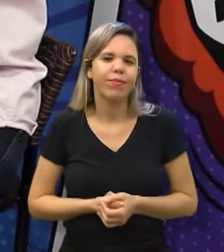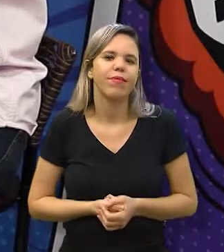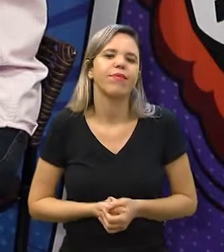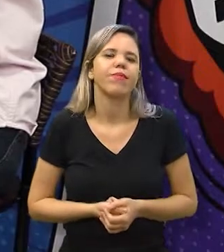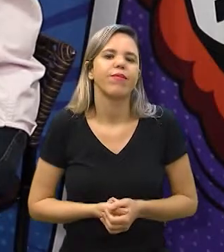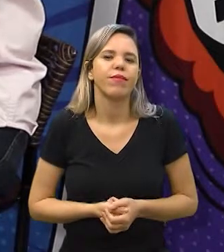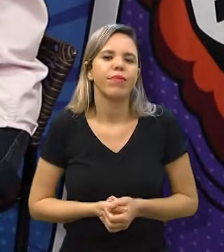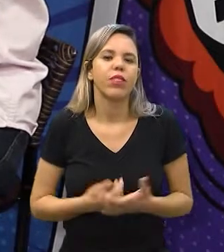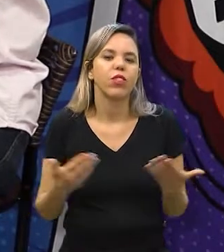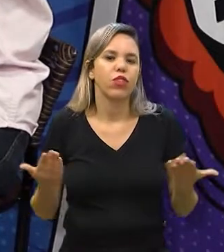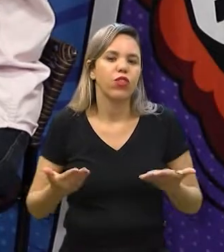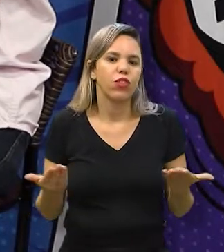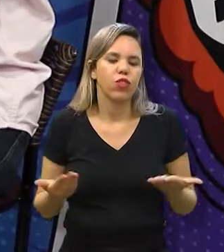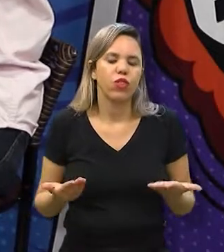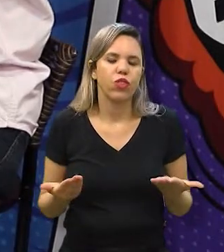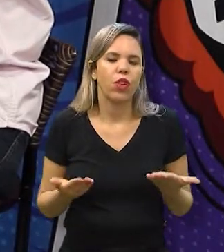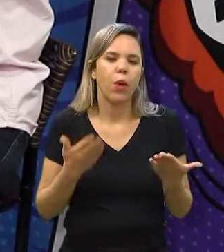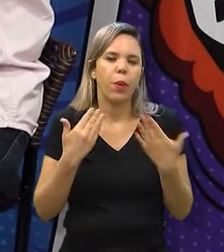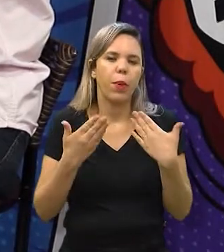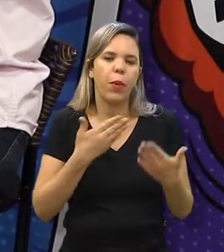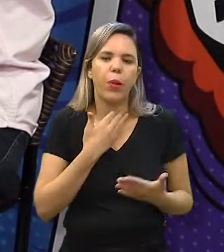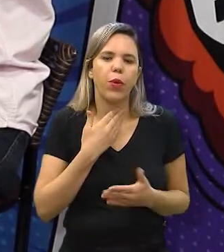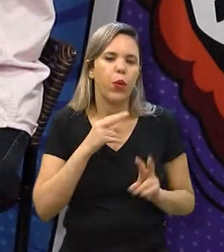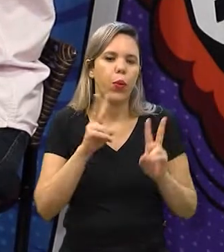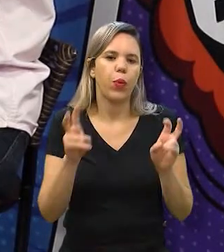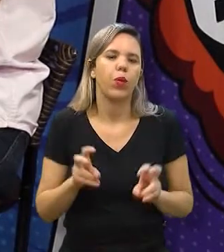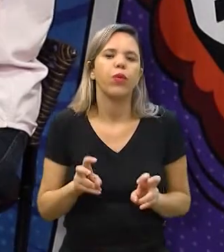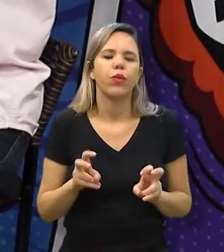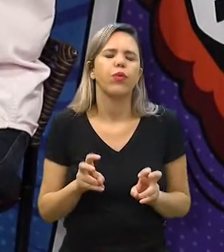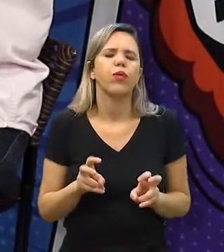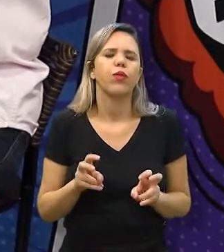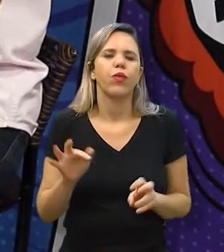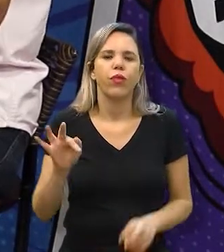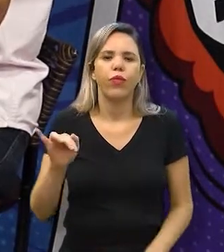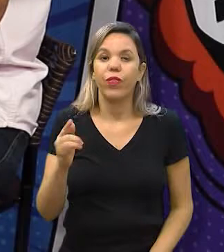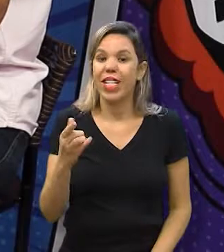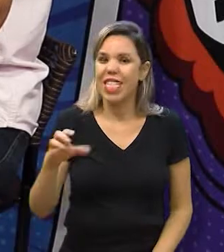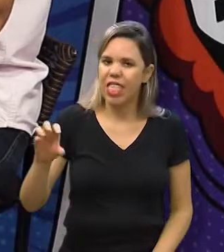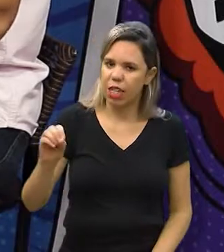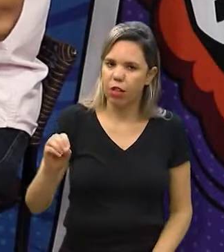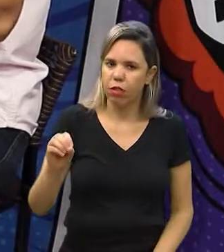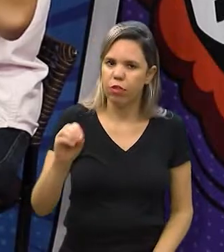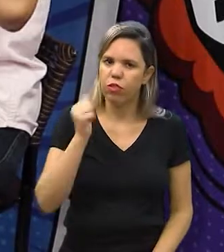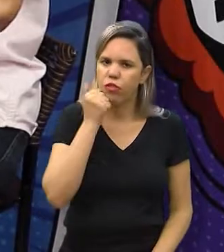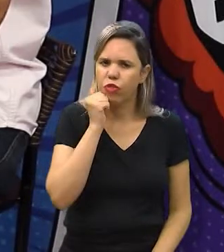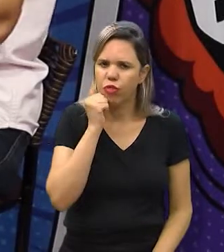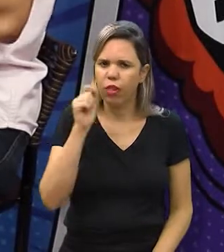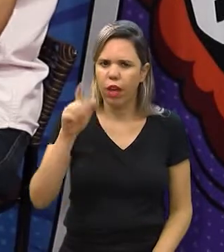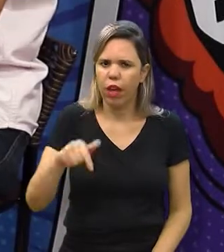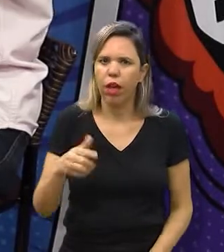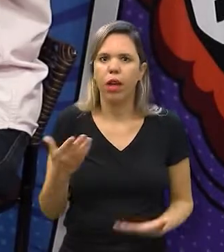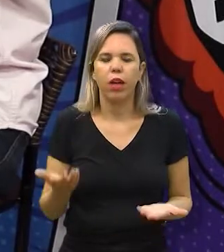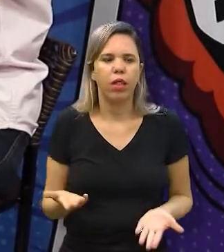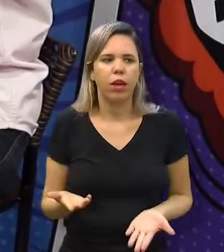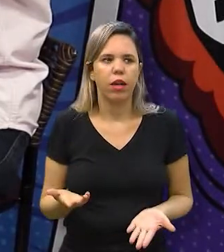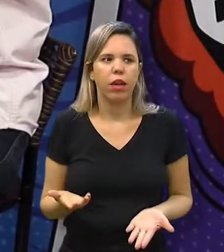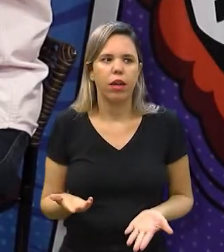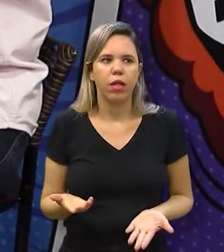ótimo! Renata, hoje nós vamos bater um papo sobre ficção científica, né? Virkadás. Isso